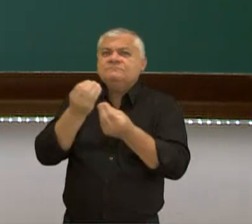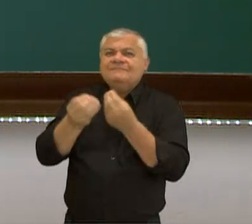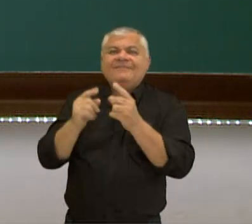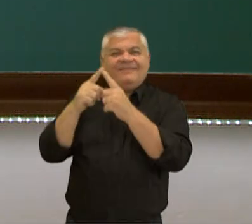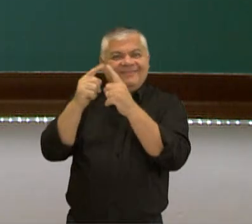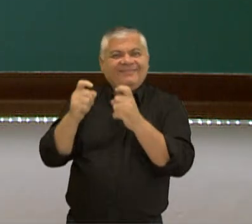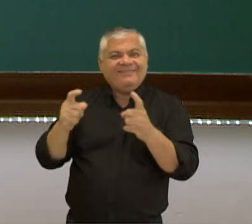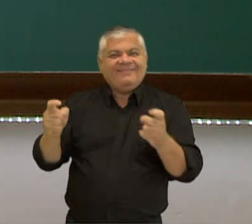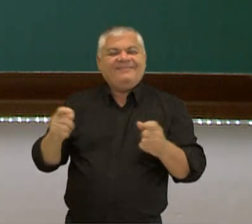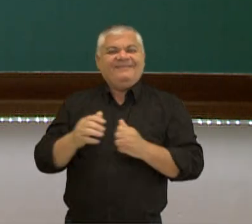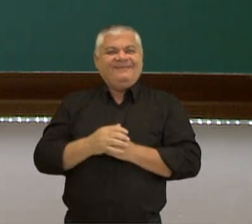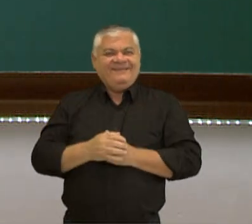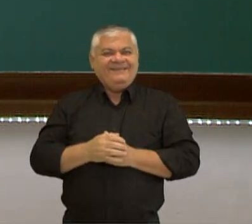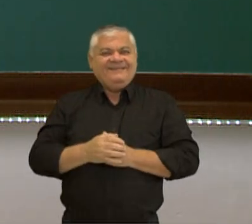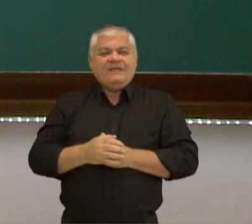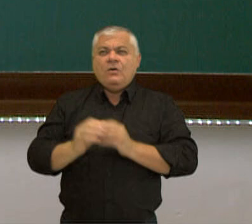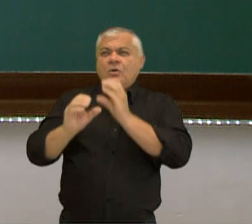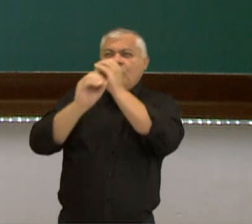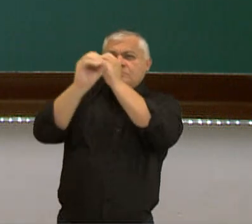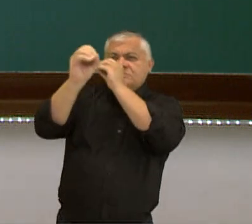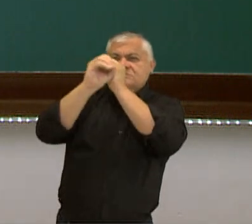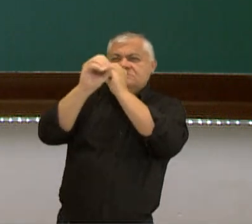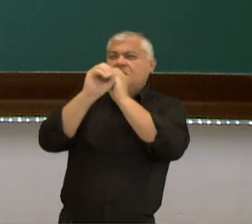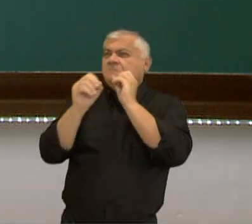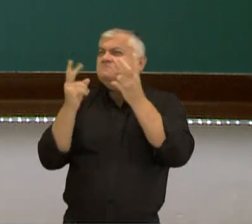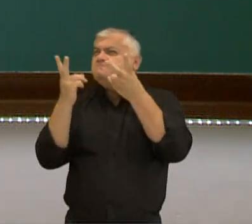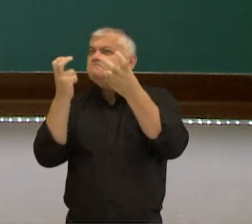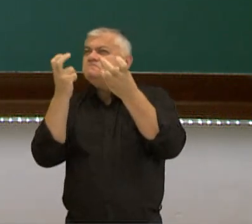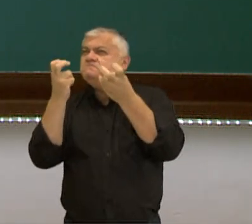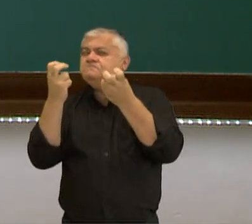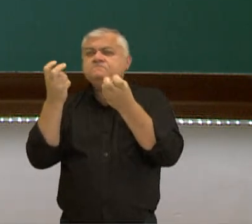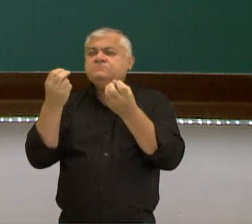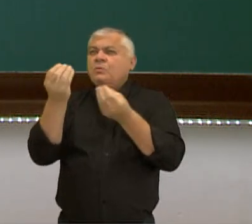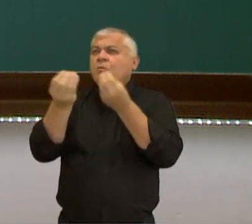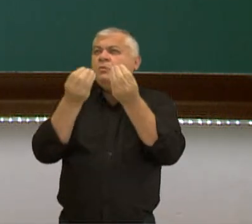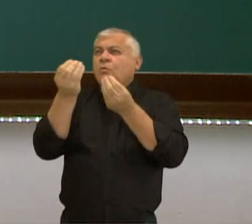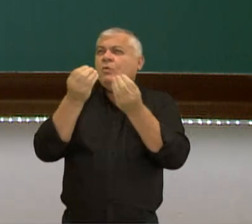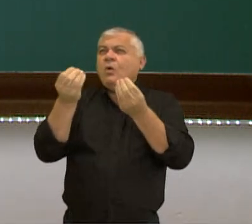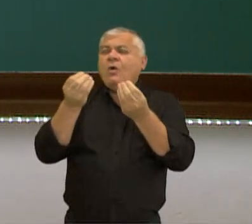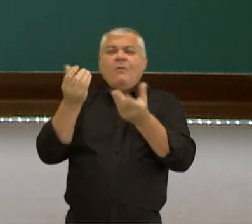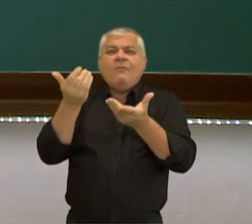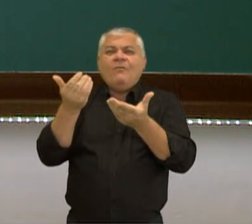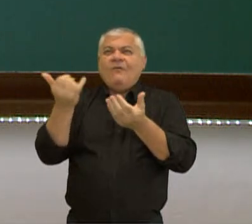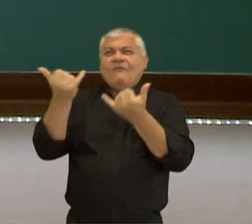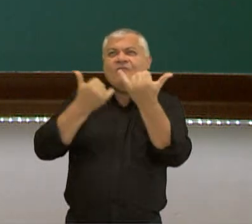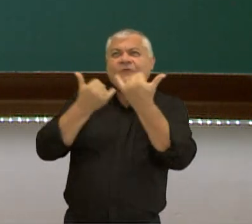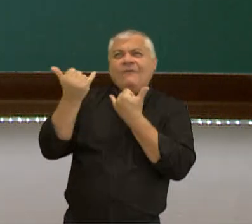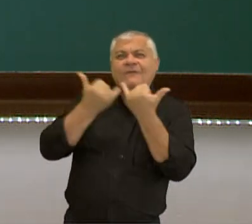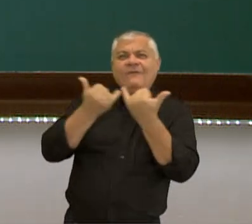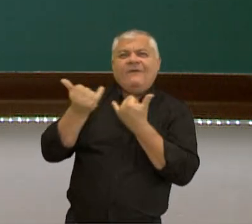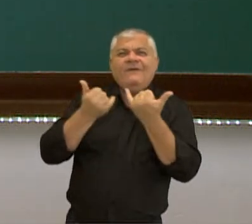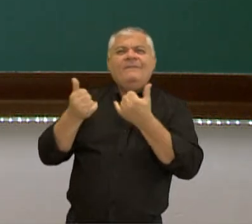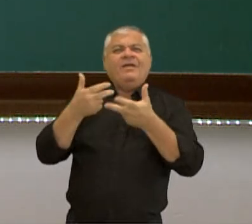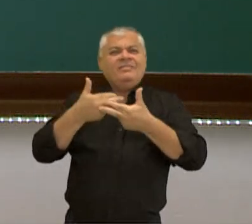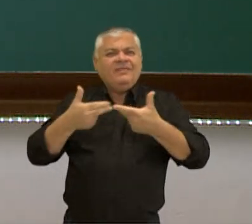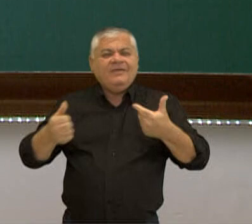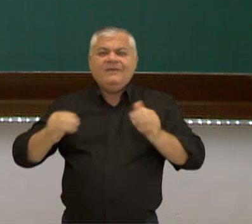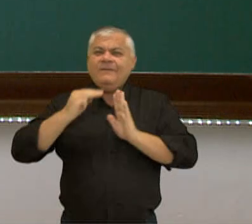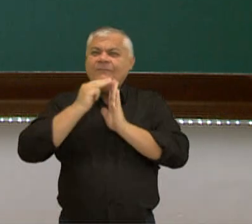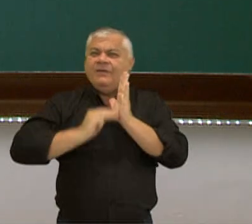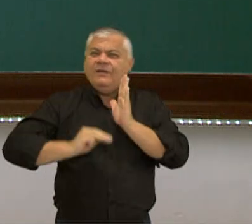né? Ela observa, ela experimenta, ela tem fórmulas, né? Ela tem todo digamos assim, um